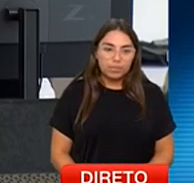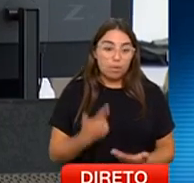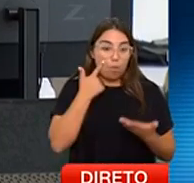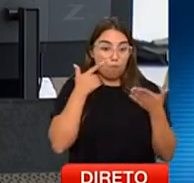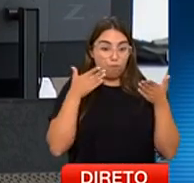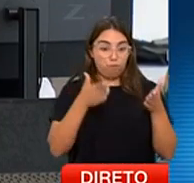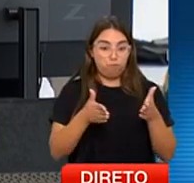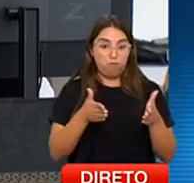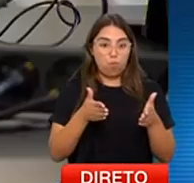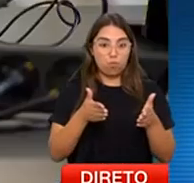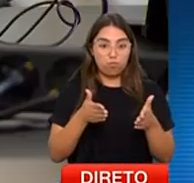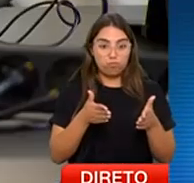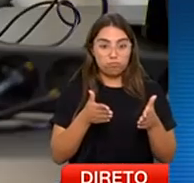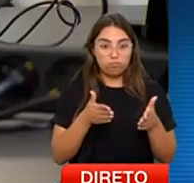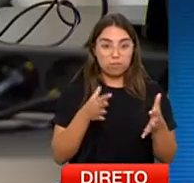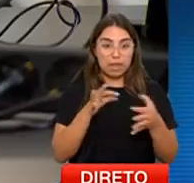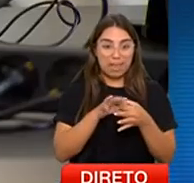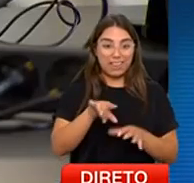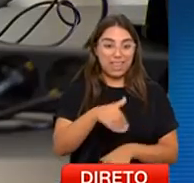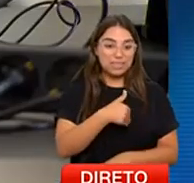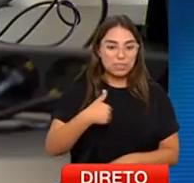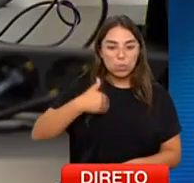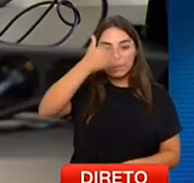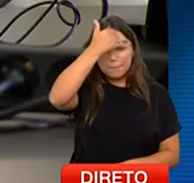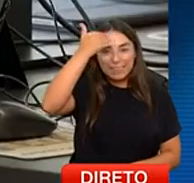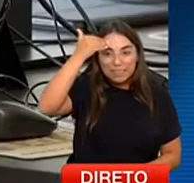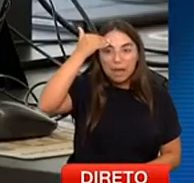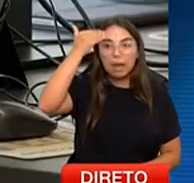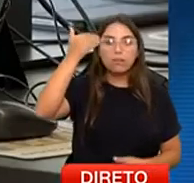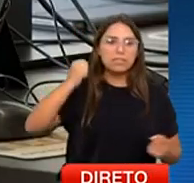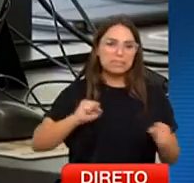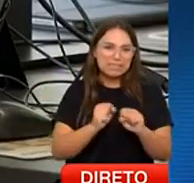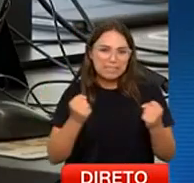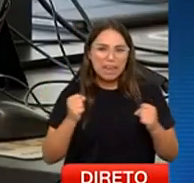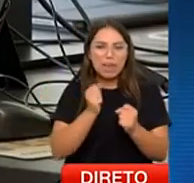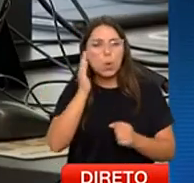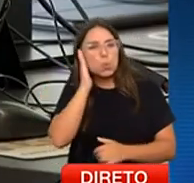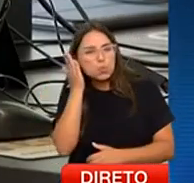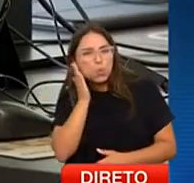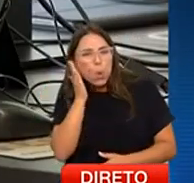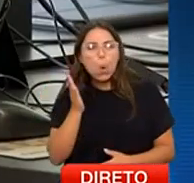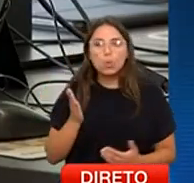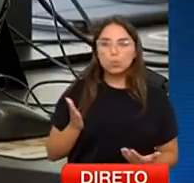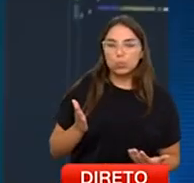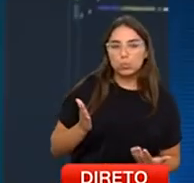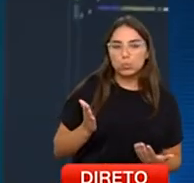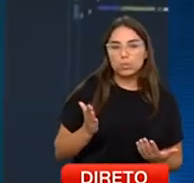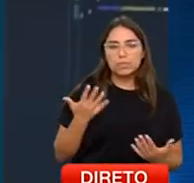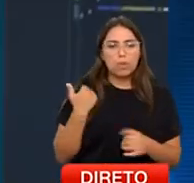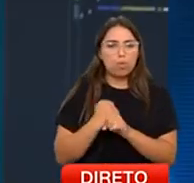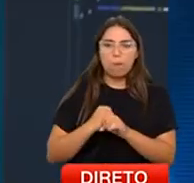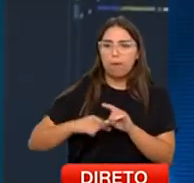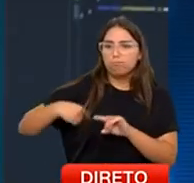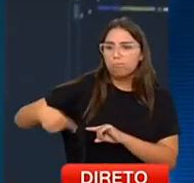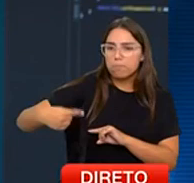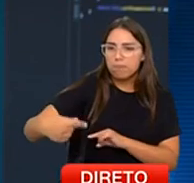naquilo que são dimensões mais da Saúde Mental do stresse ligadas ao sono Às nossas atividades quotidianas e o que nós